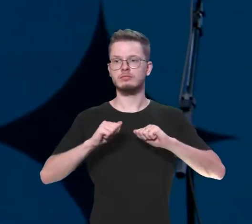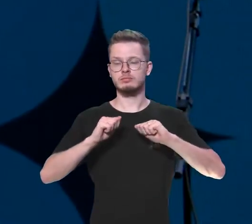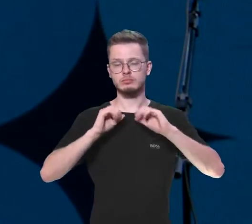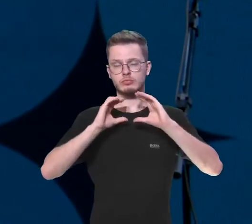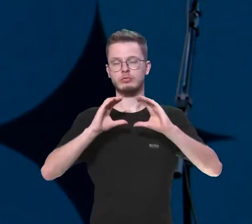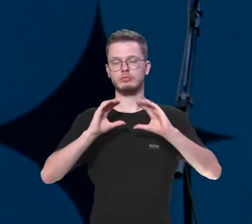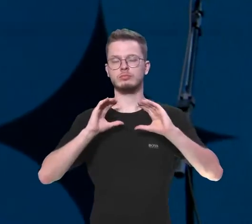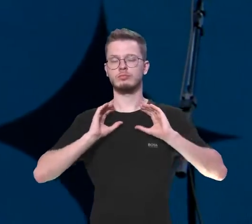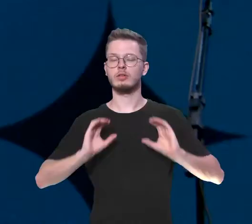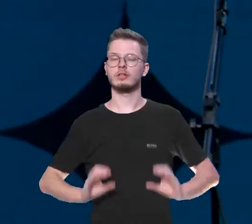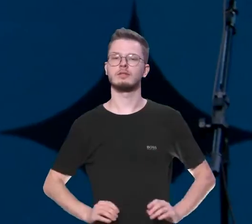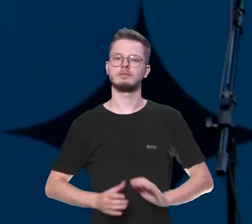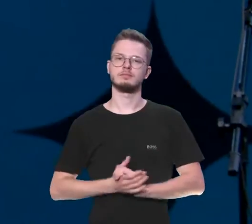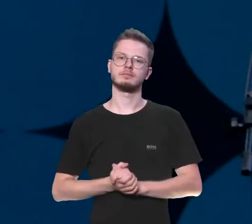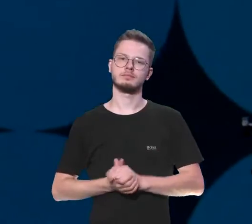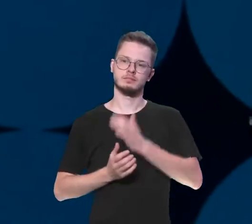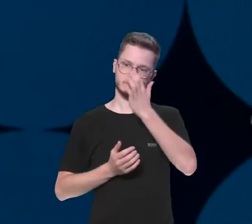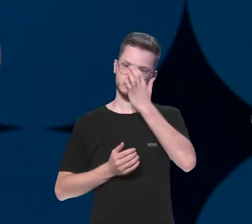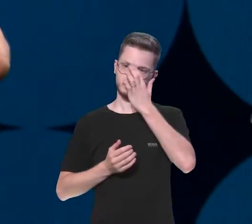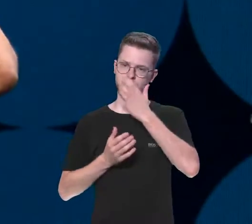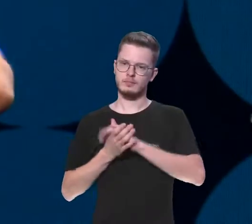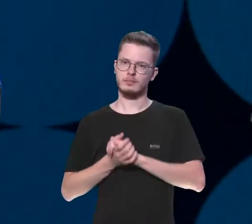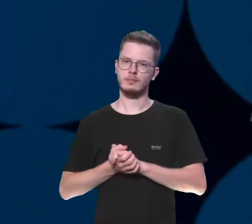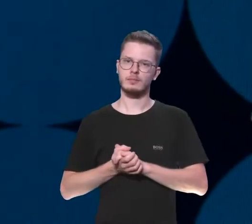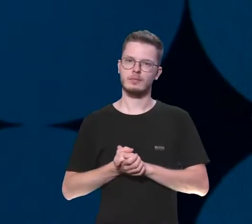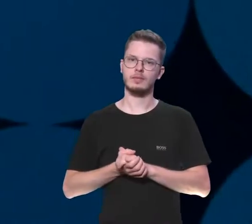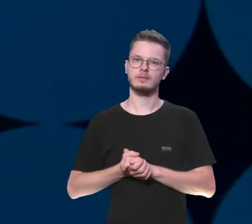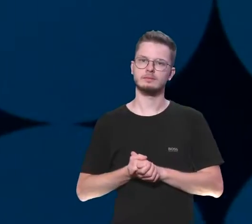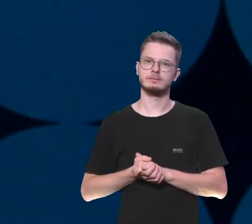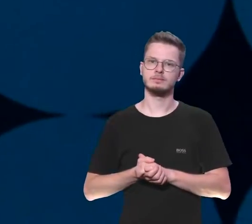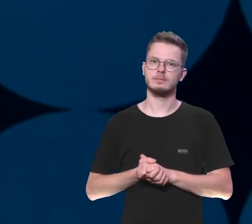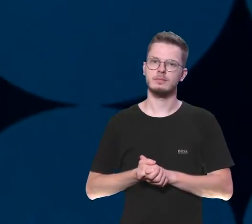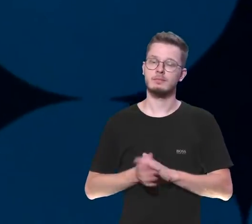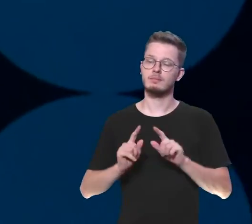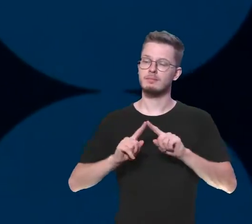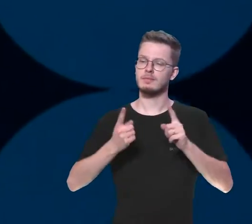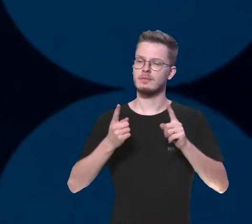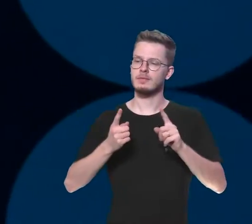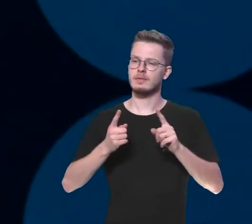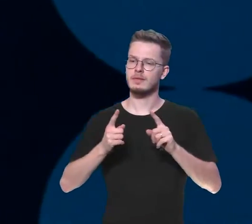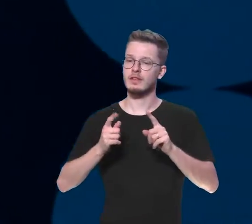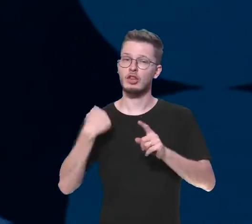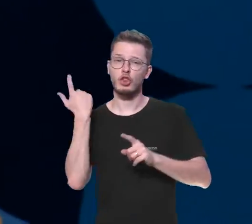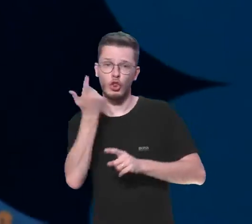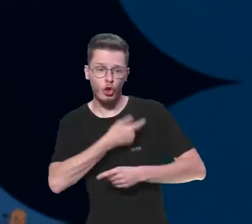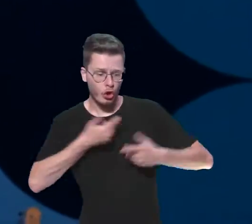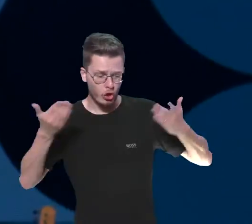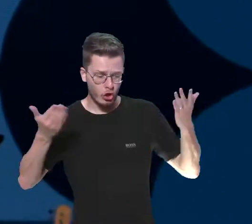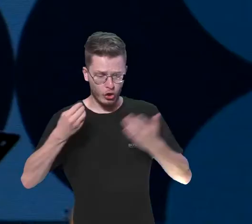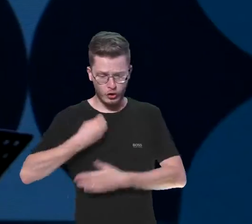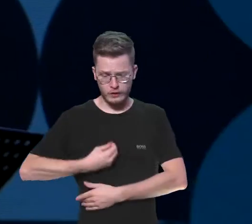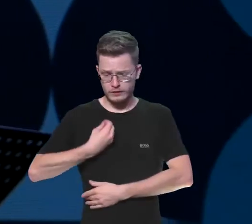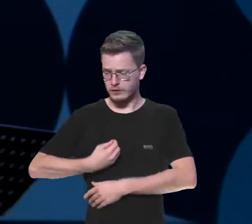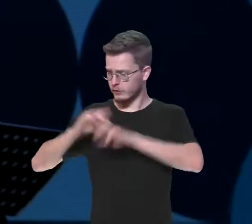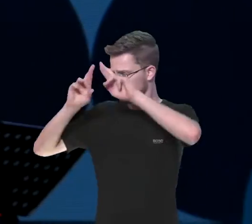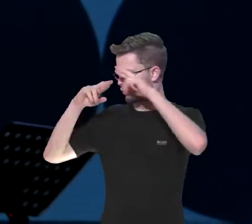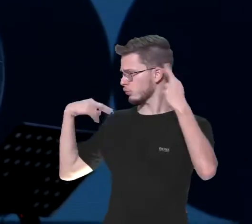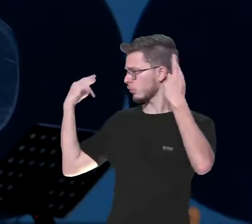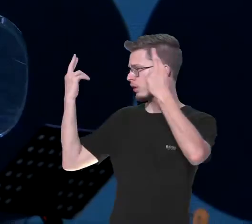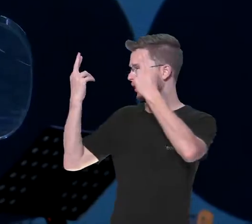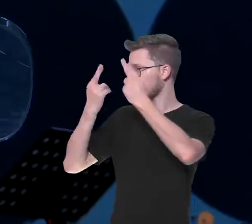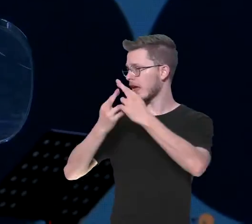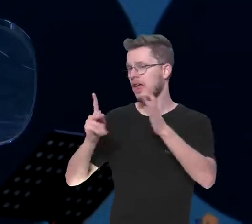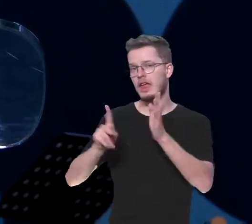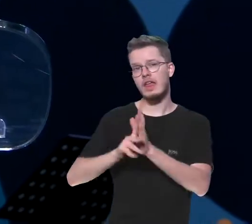porém, uma vez que nós começamos a fazer parte do reino de Deus, uma nova perspectiva de valores, de fundamentos